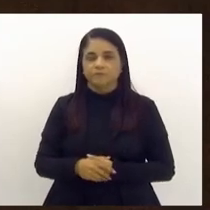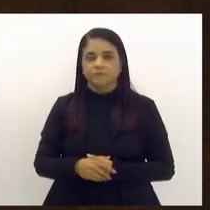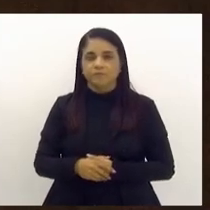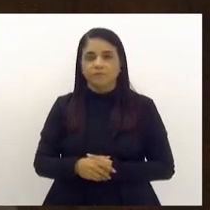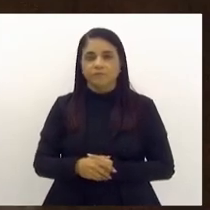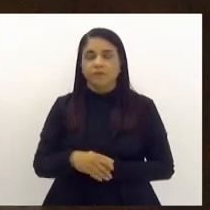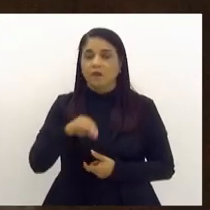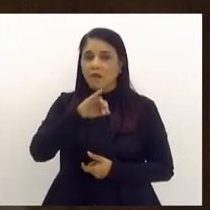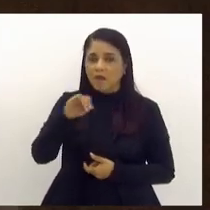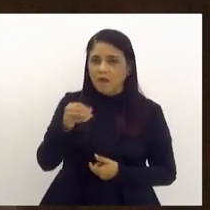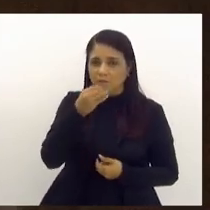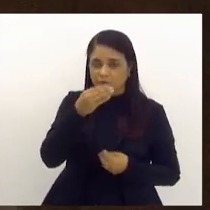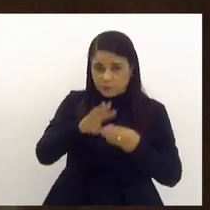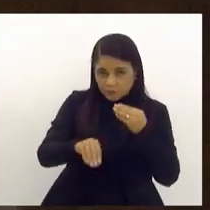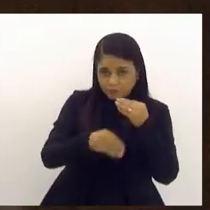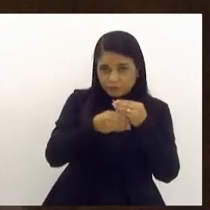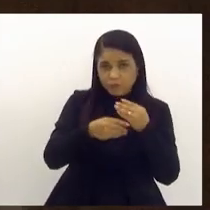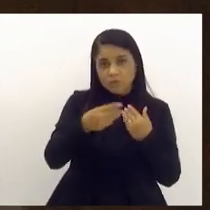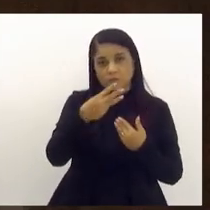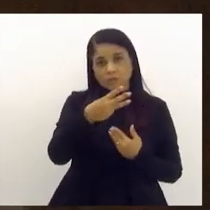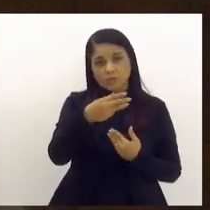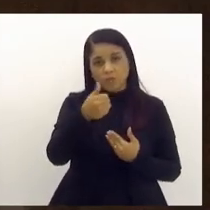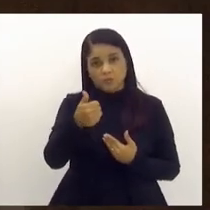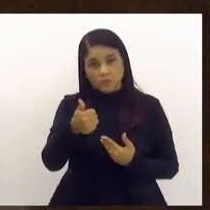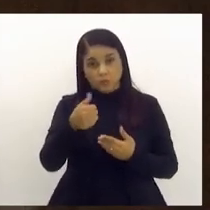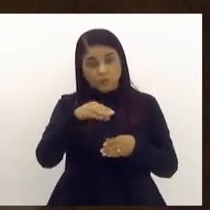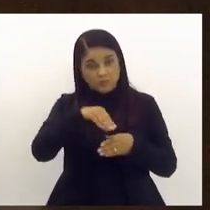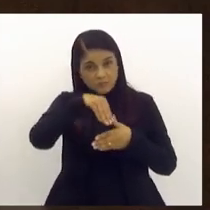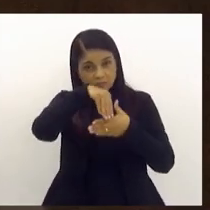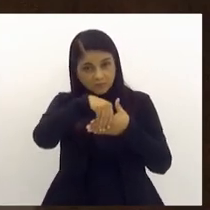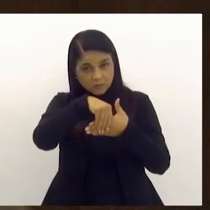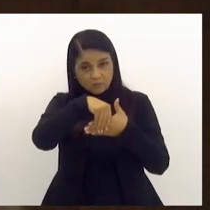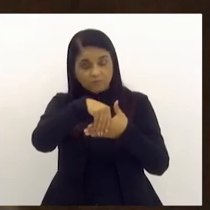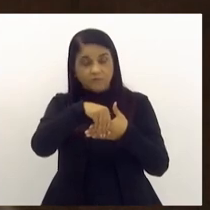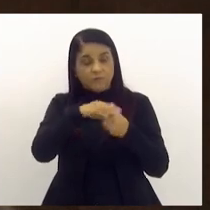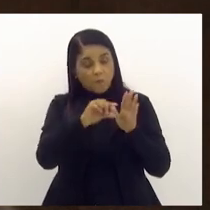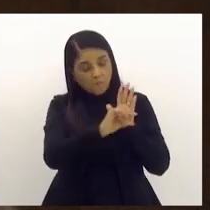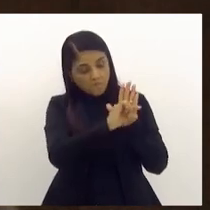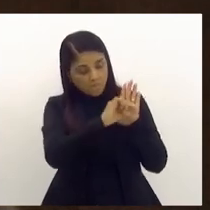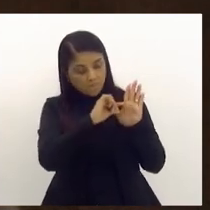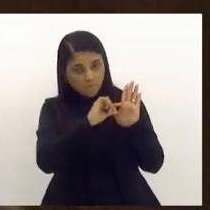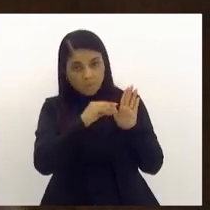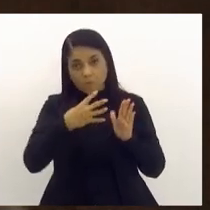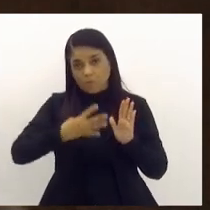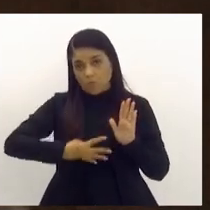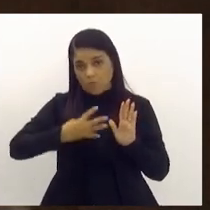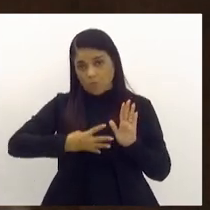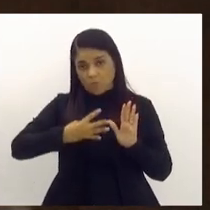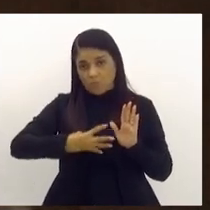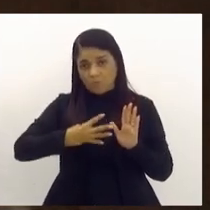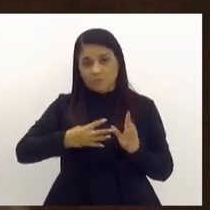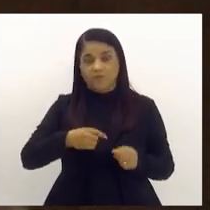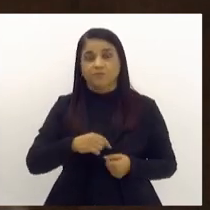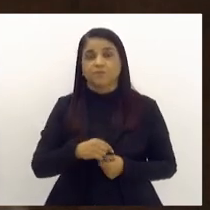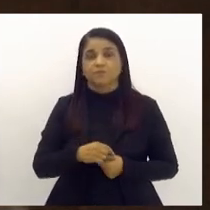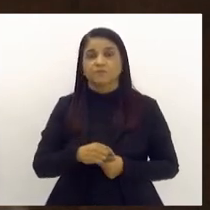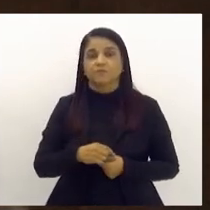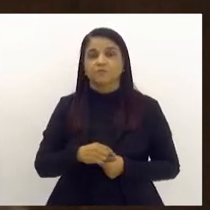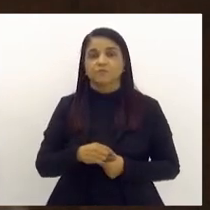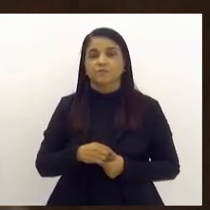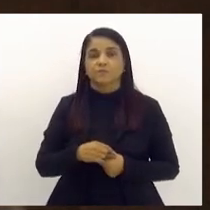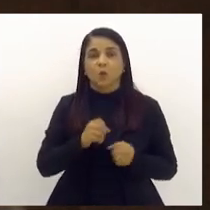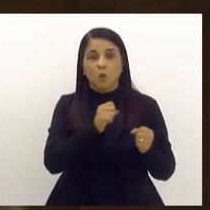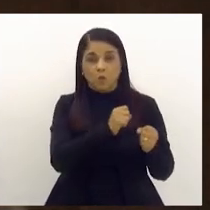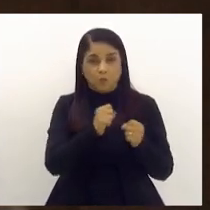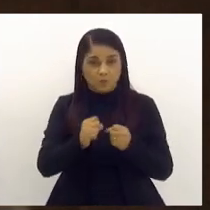aproveitei essa emenda dos 31 incisos e botei um parágrafo quarto dizendo o seguinte: o